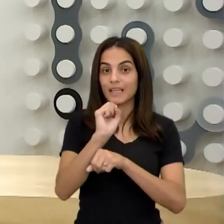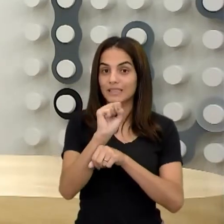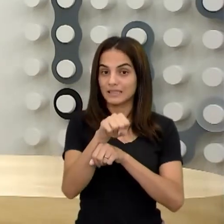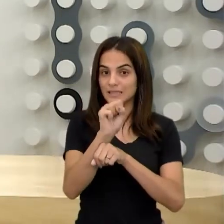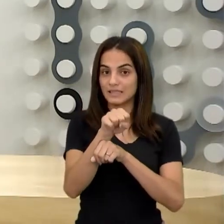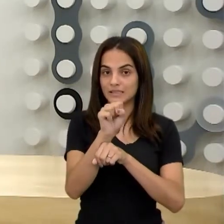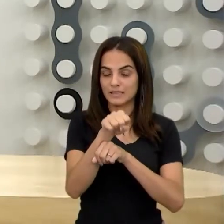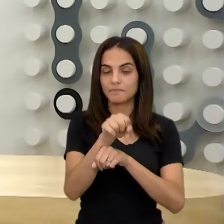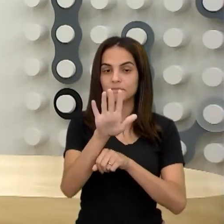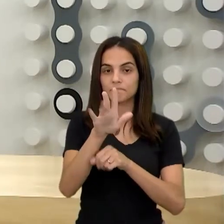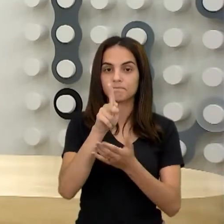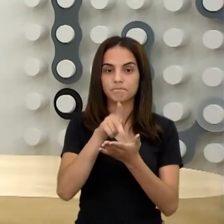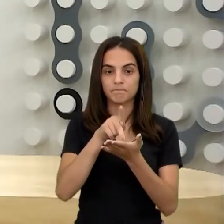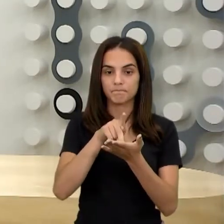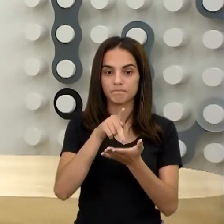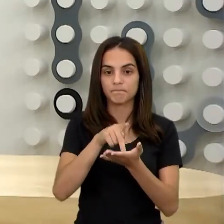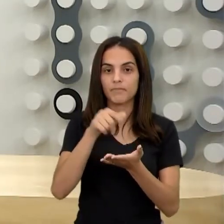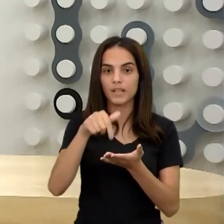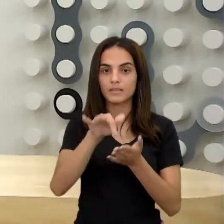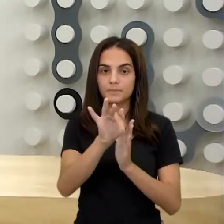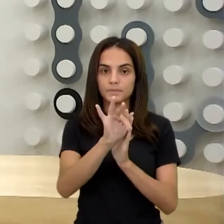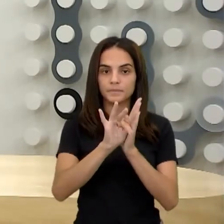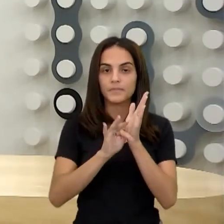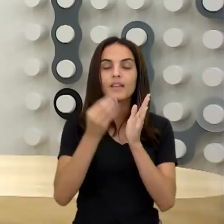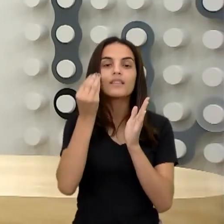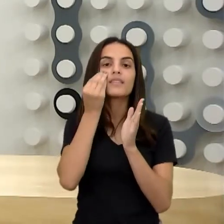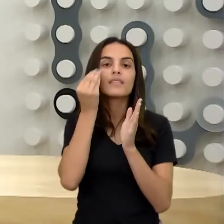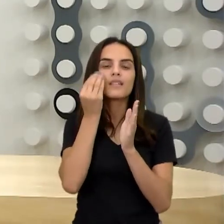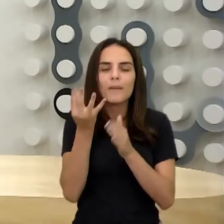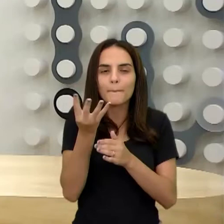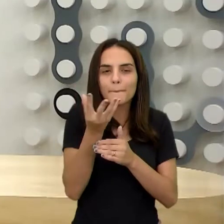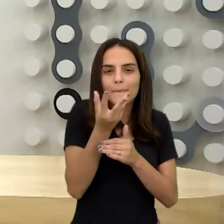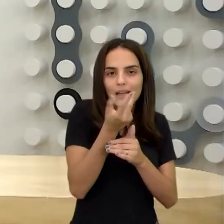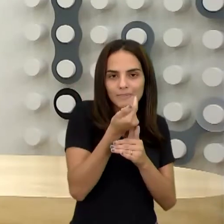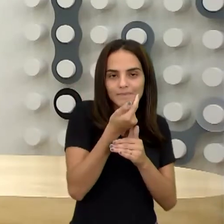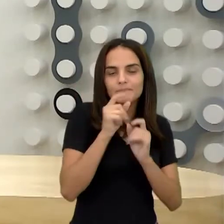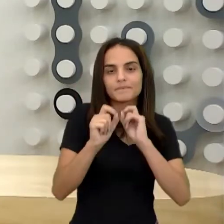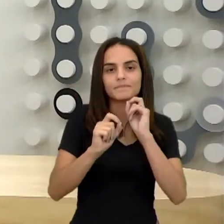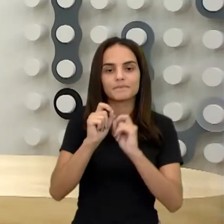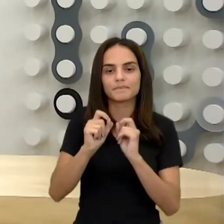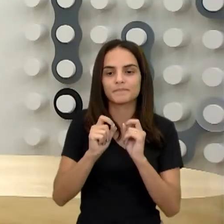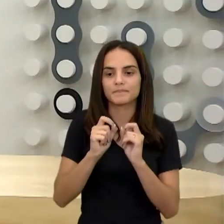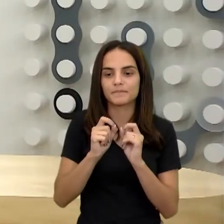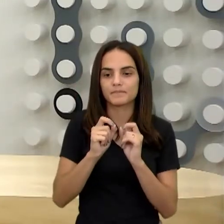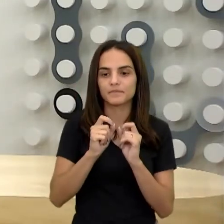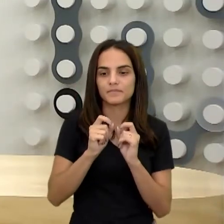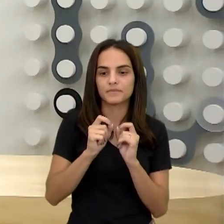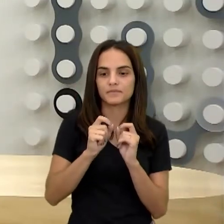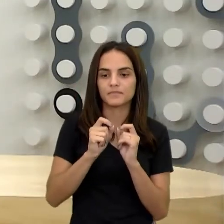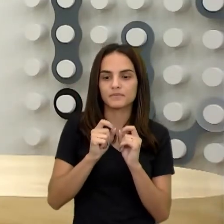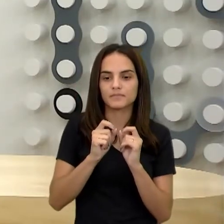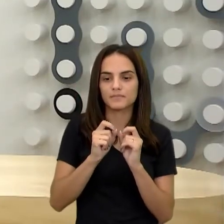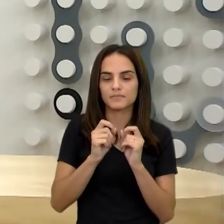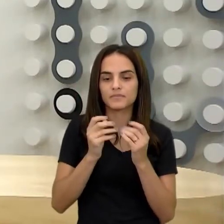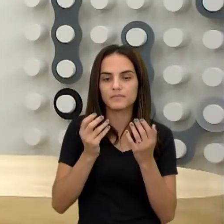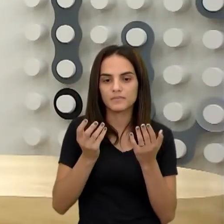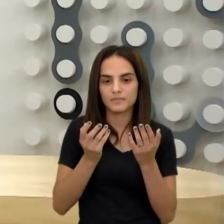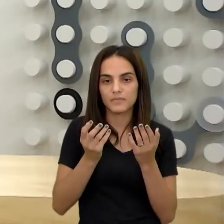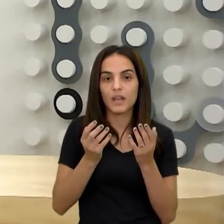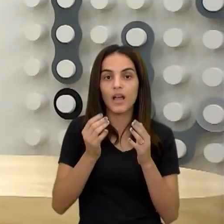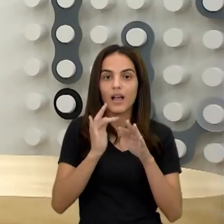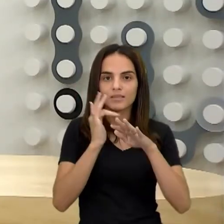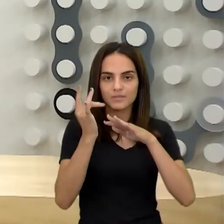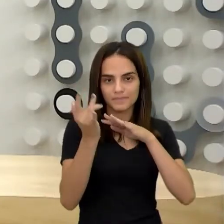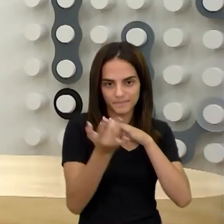Sim, na verdade, nesse texto, ele tenta nos convencer de quê? De que as